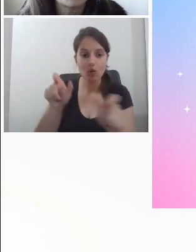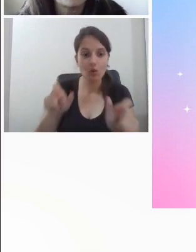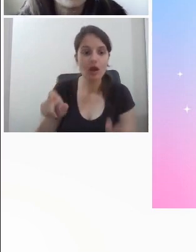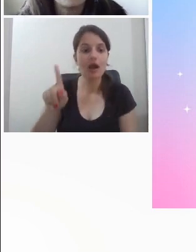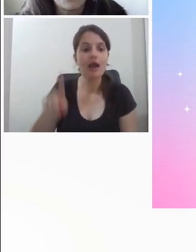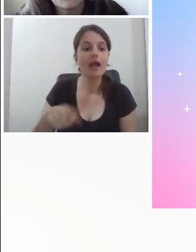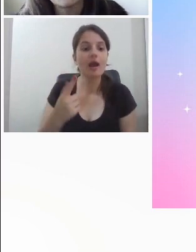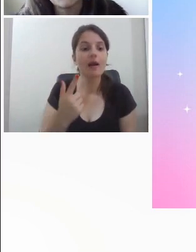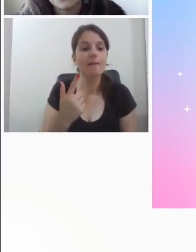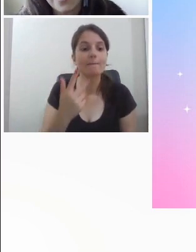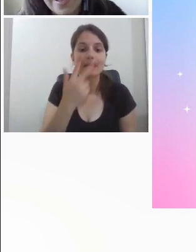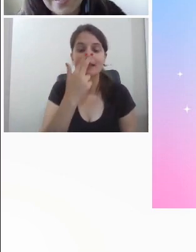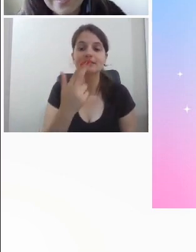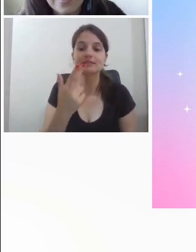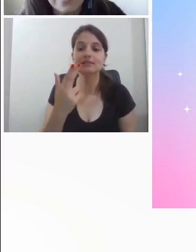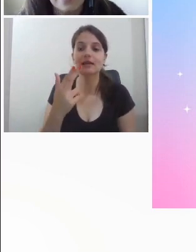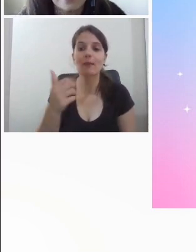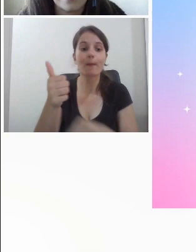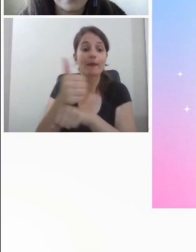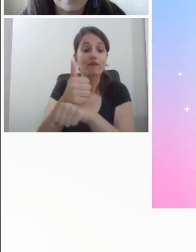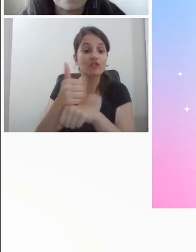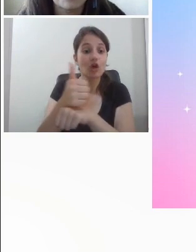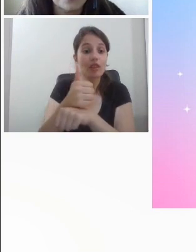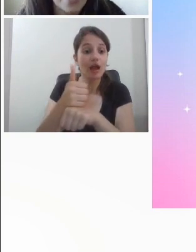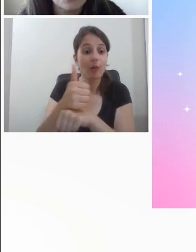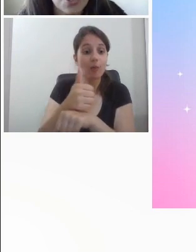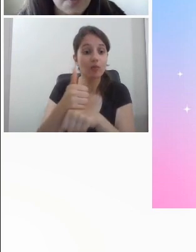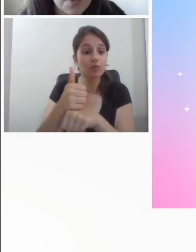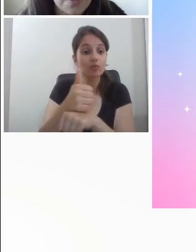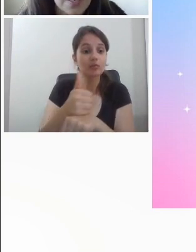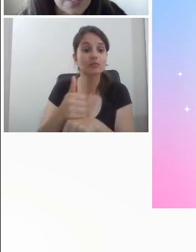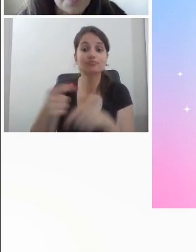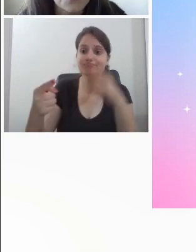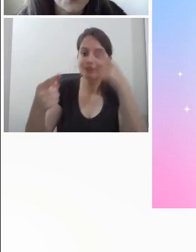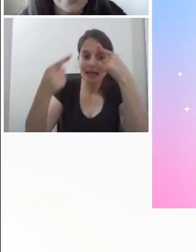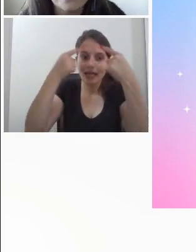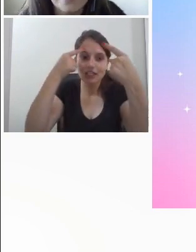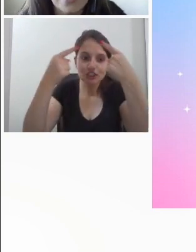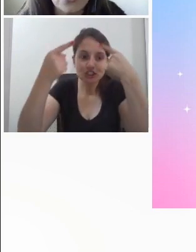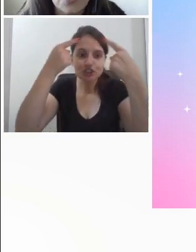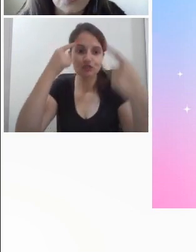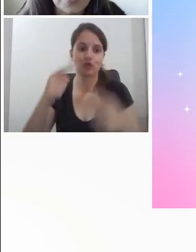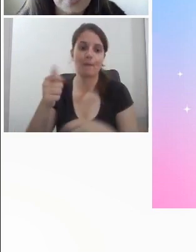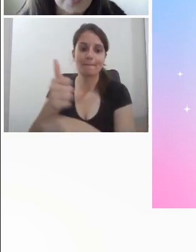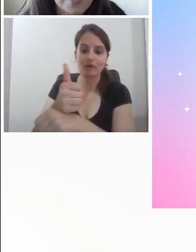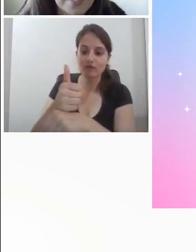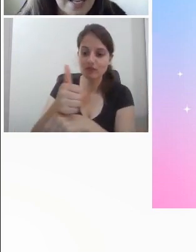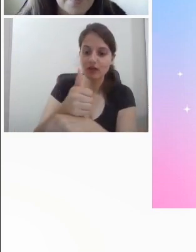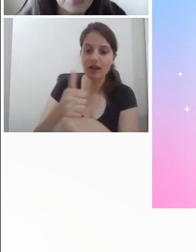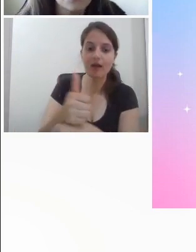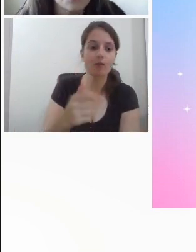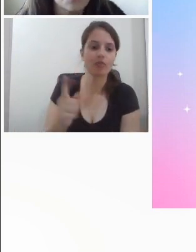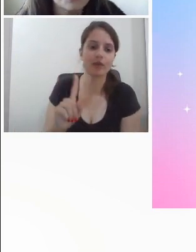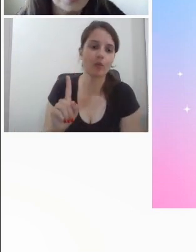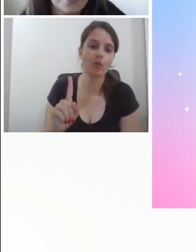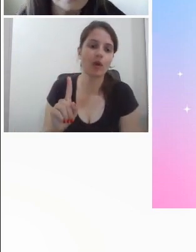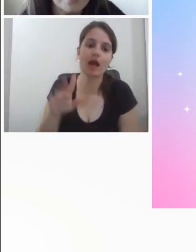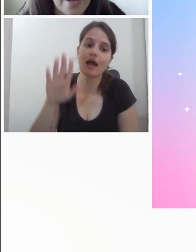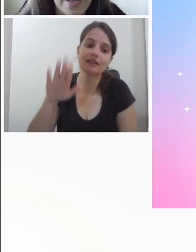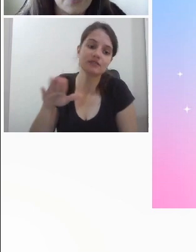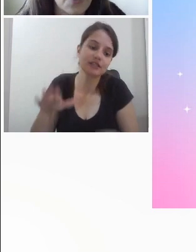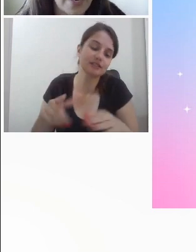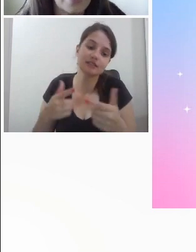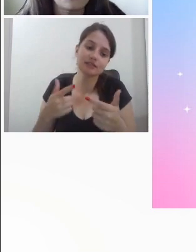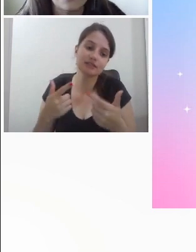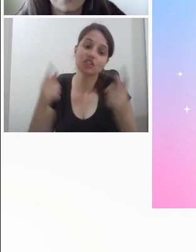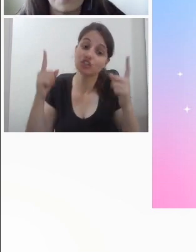como profissionais eh criativos profissionais criativos que não necessariamente vão conseguir entrar